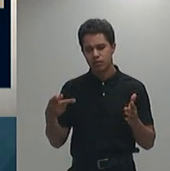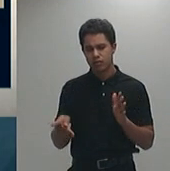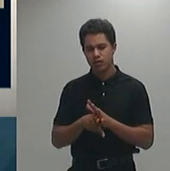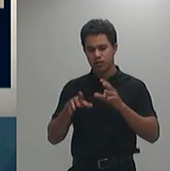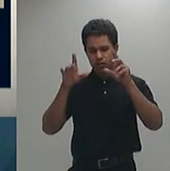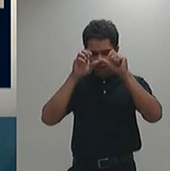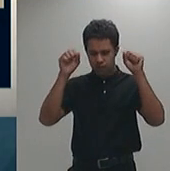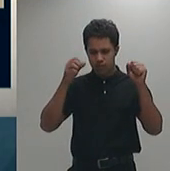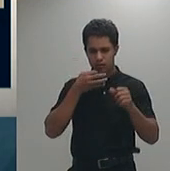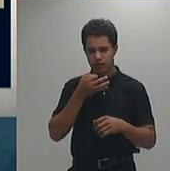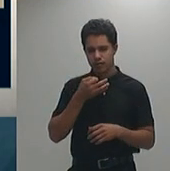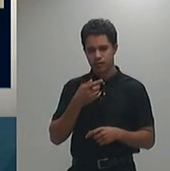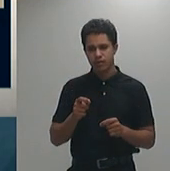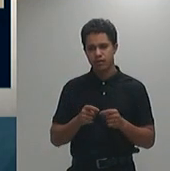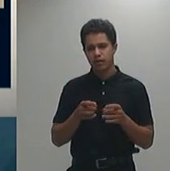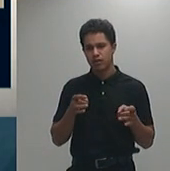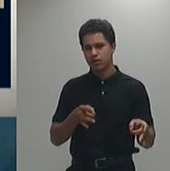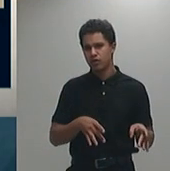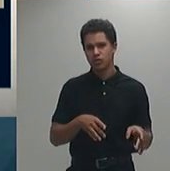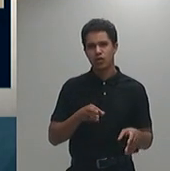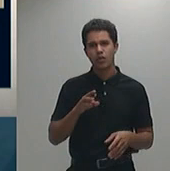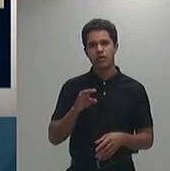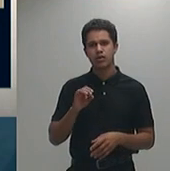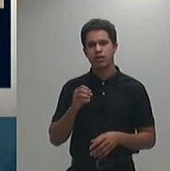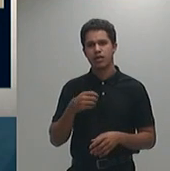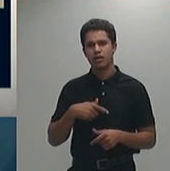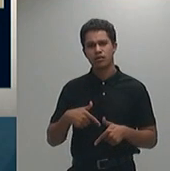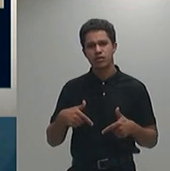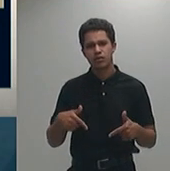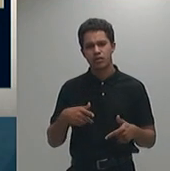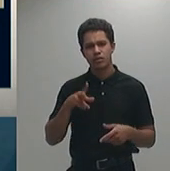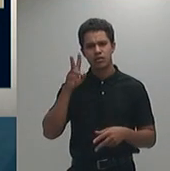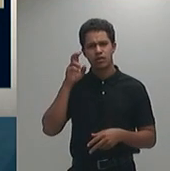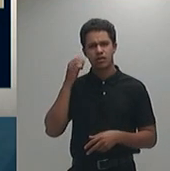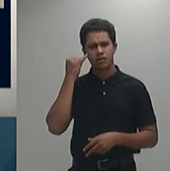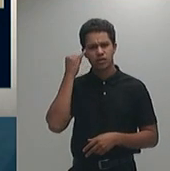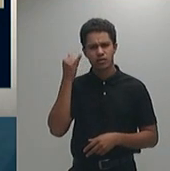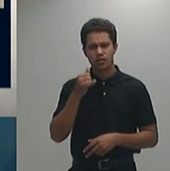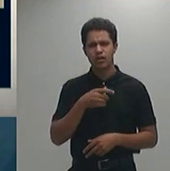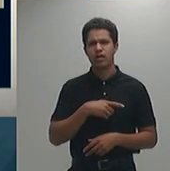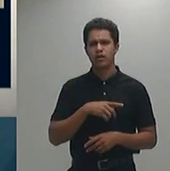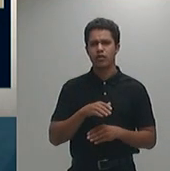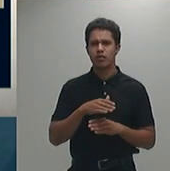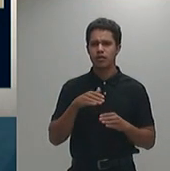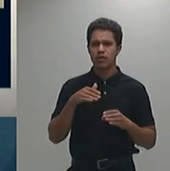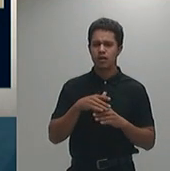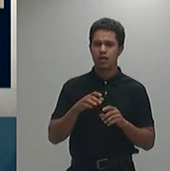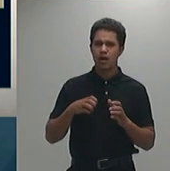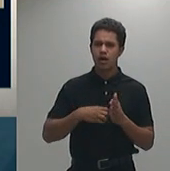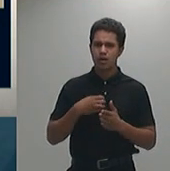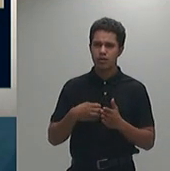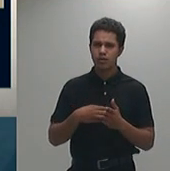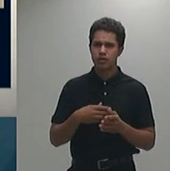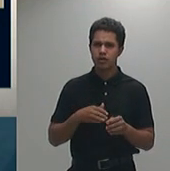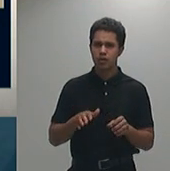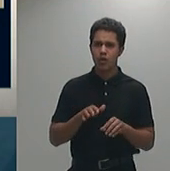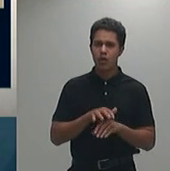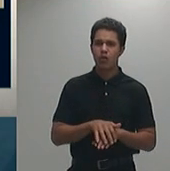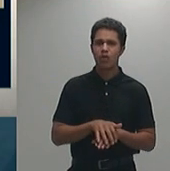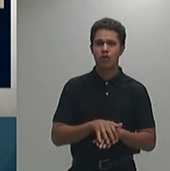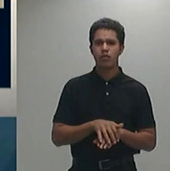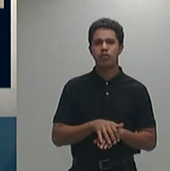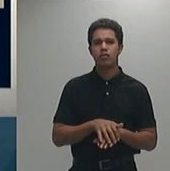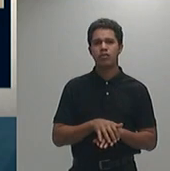que deixou consignado a impertinência de a questão suscitada pela companhia em que ocupa aço gêmeas posição